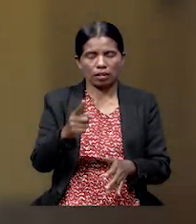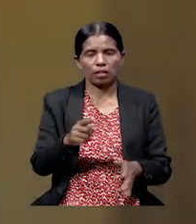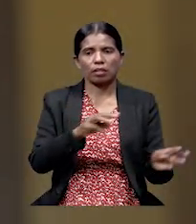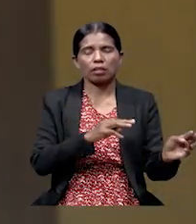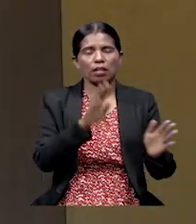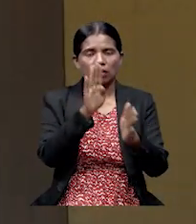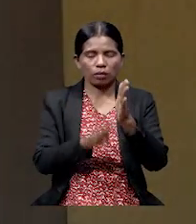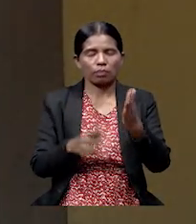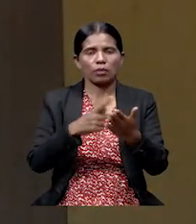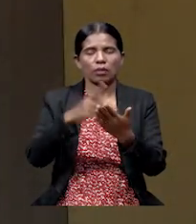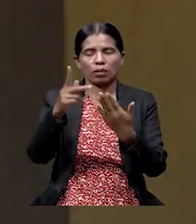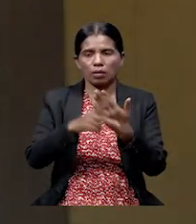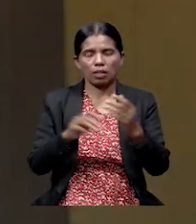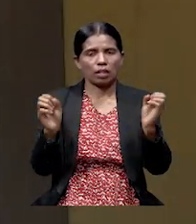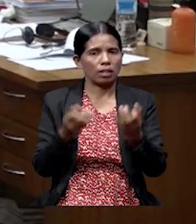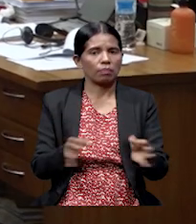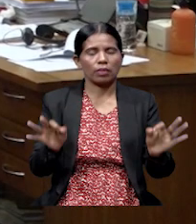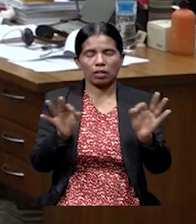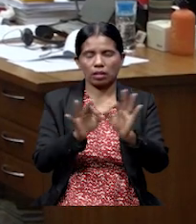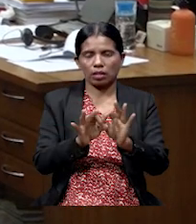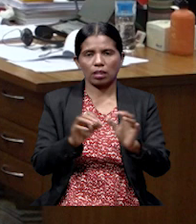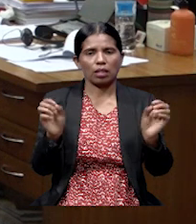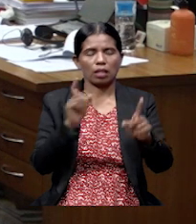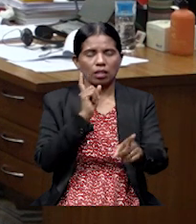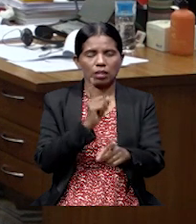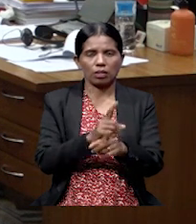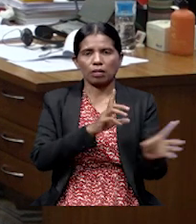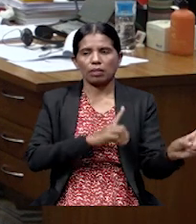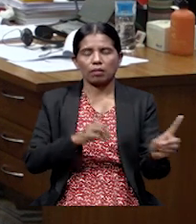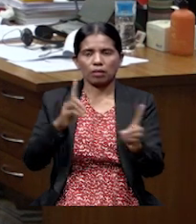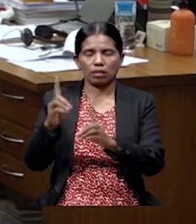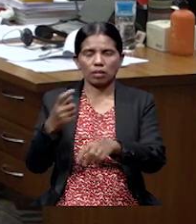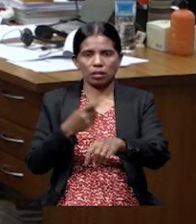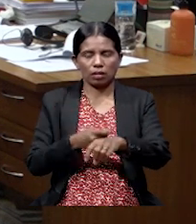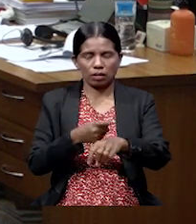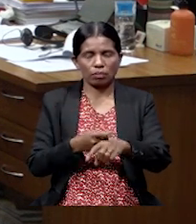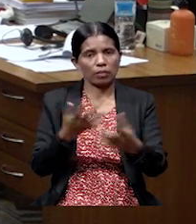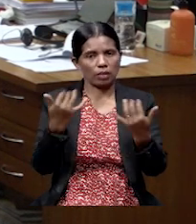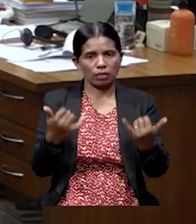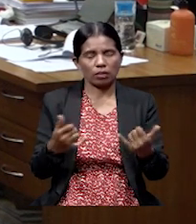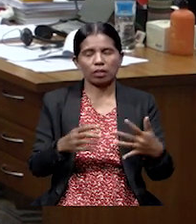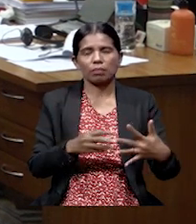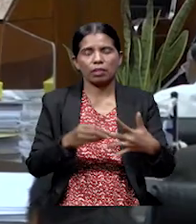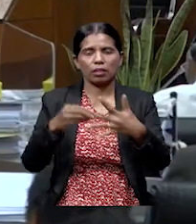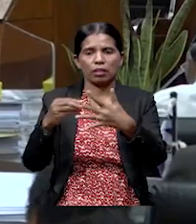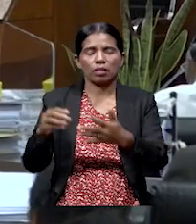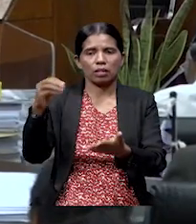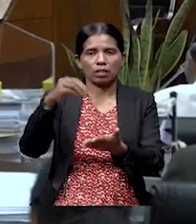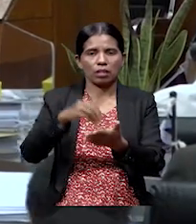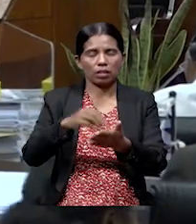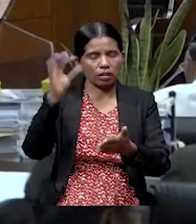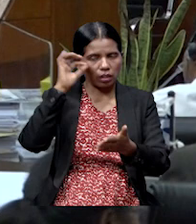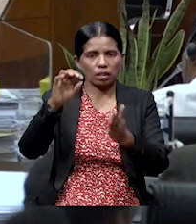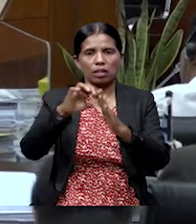programa Balo Nebeladum prioridade, no la necessário atu implementa e a situação atual. Liu Hanessa estabelece